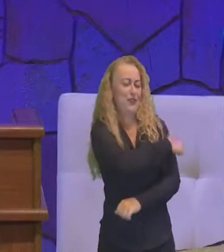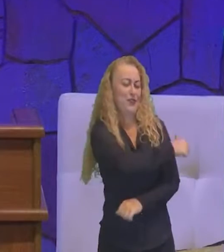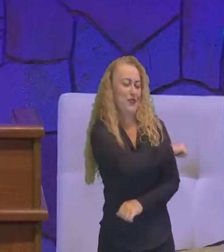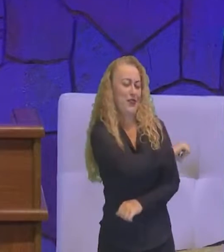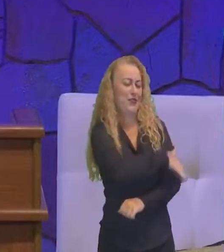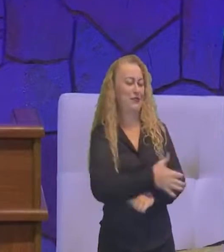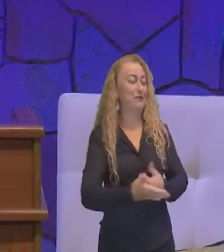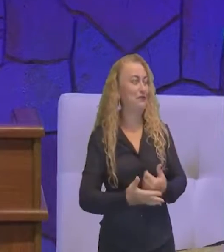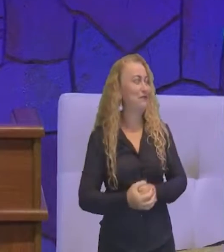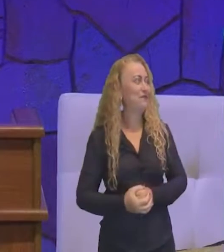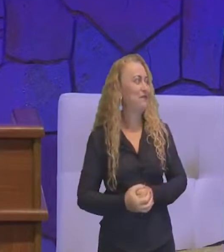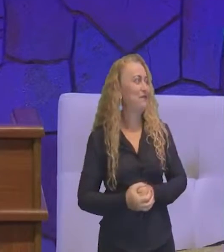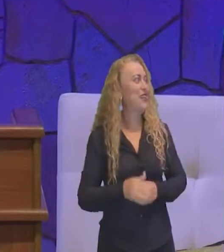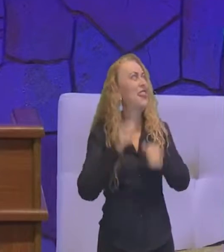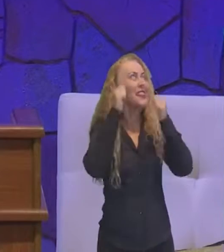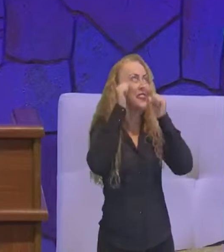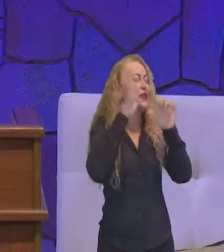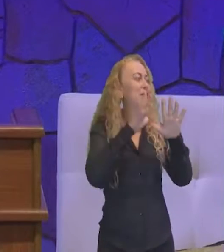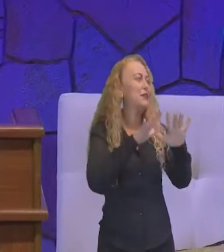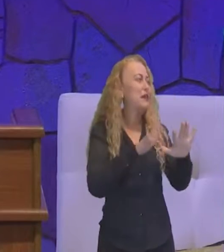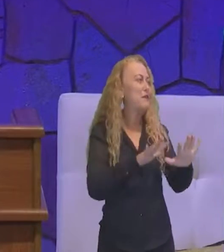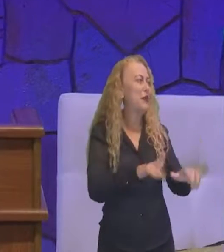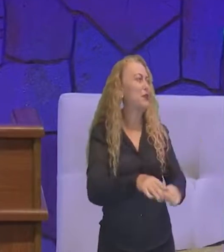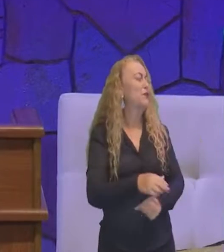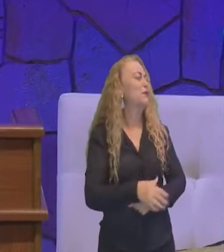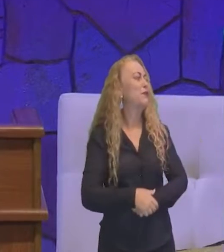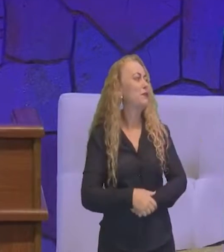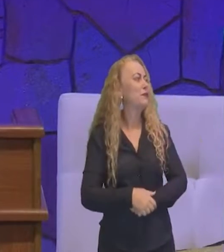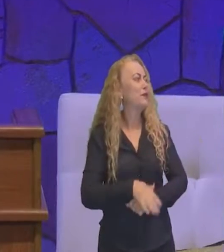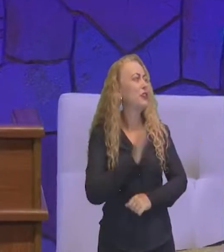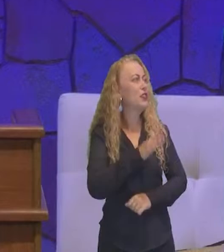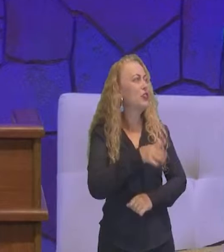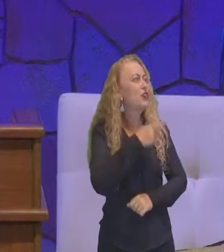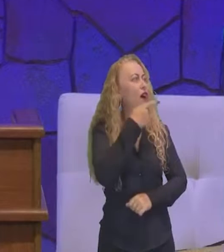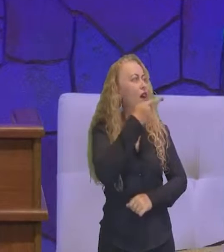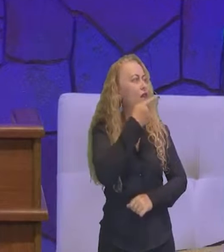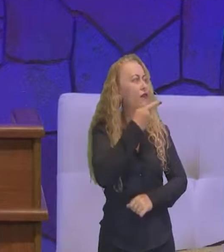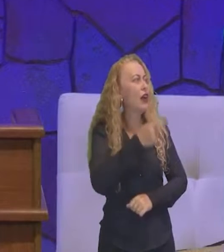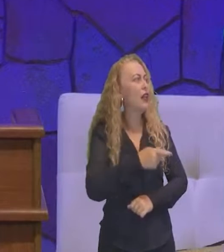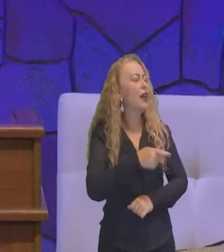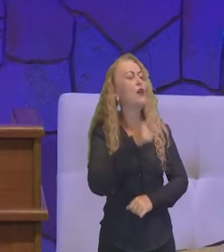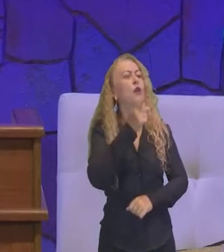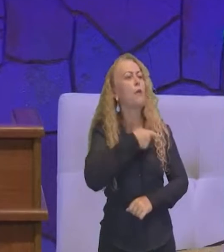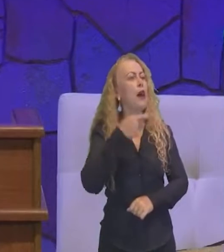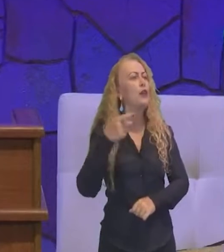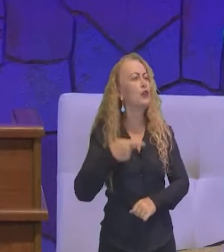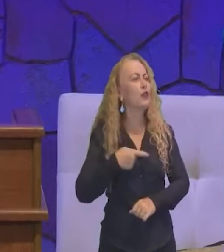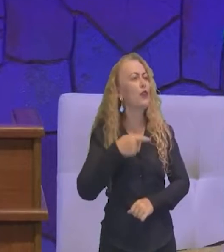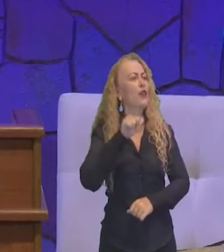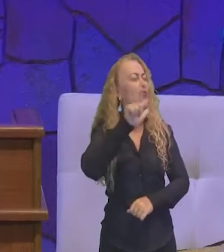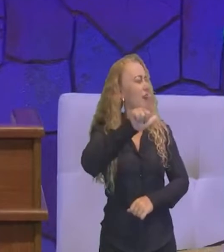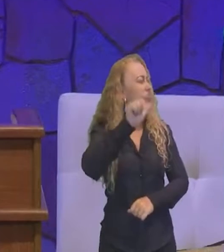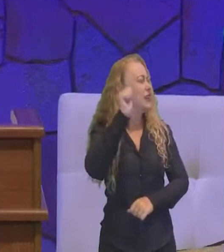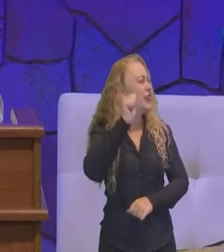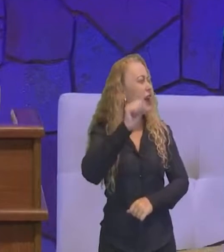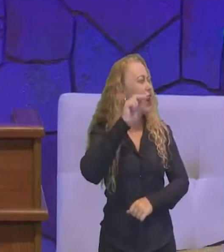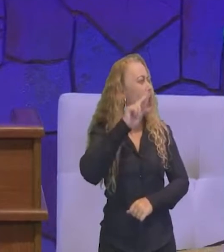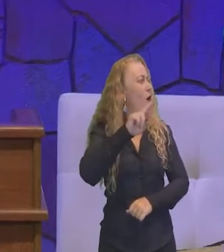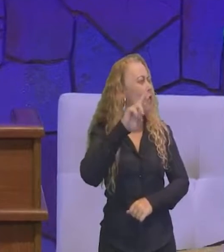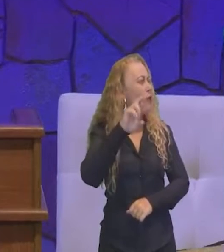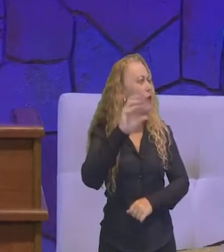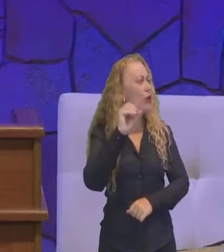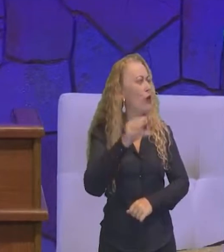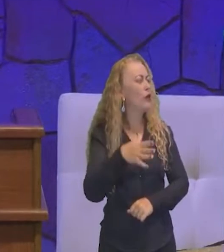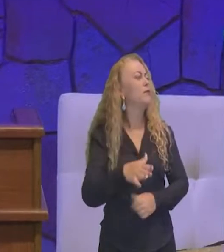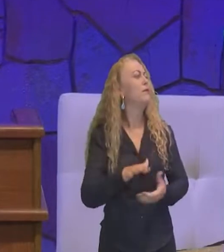né? Então que Deus possa abençoar. Já falei também pastor Lauro e a sua esposa Wanda, e enfim, também